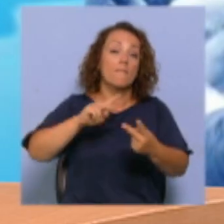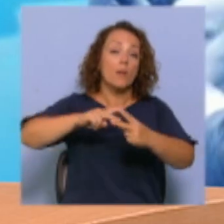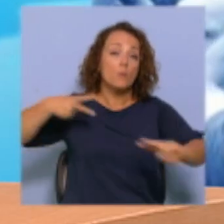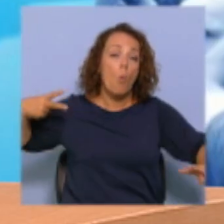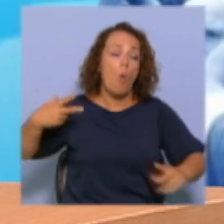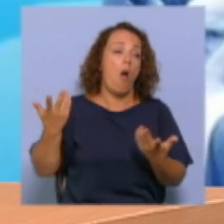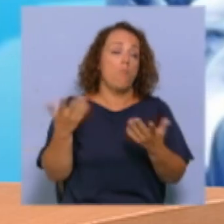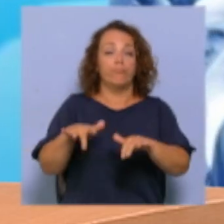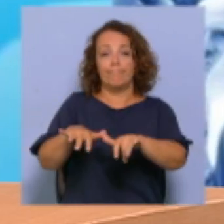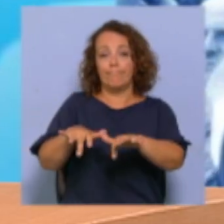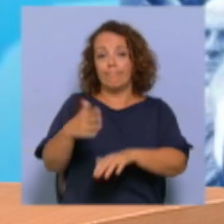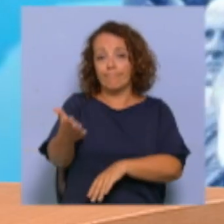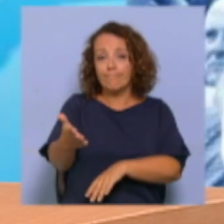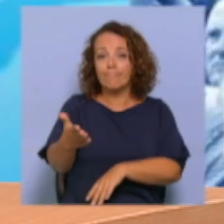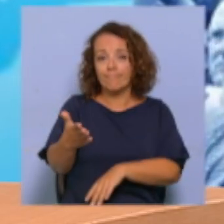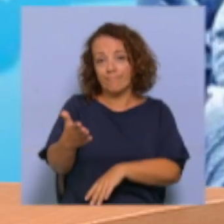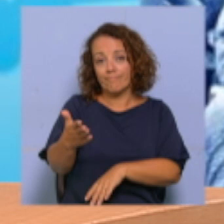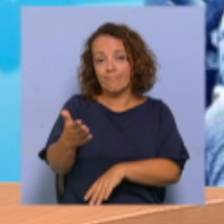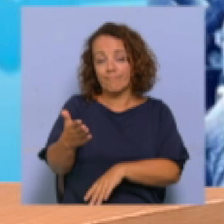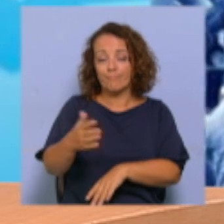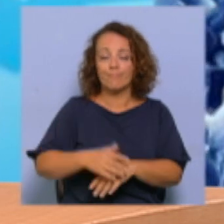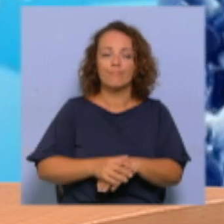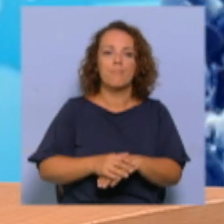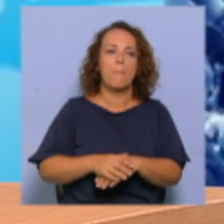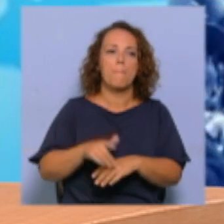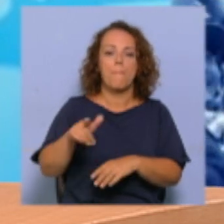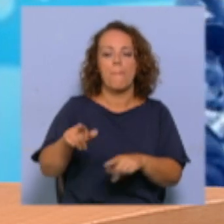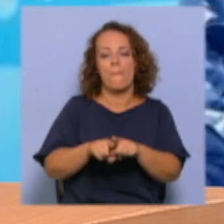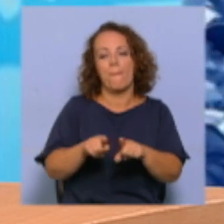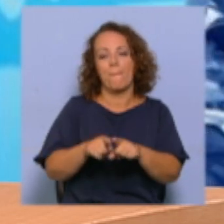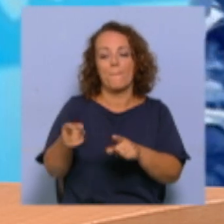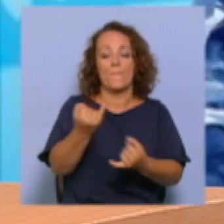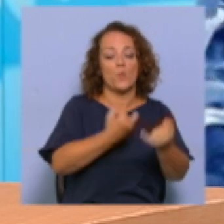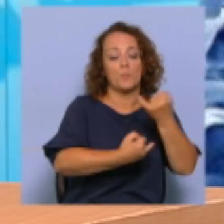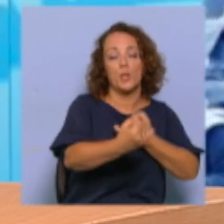seja, que de facto, enfim, substitui. Eu tenho